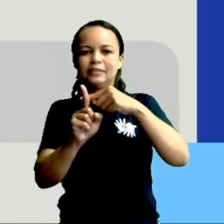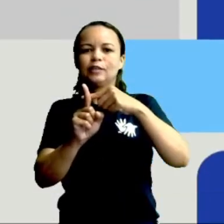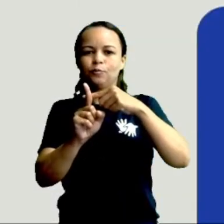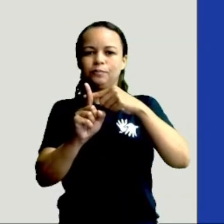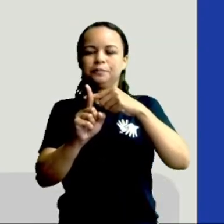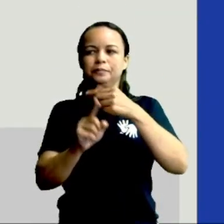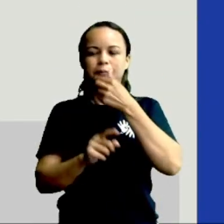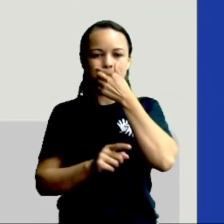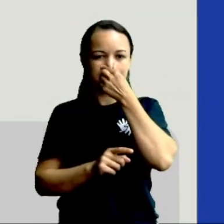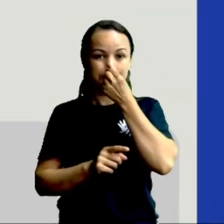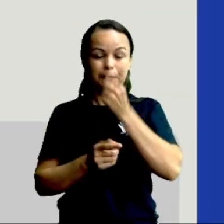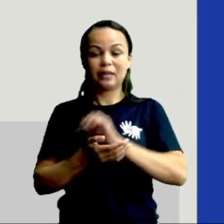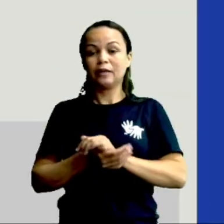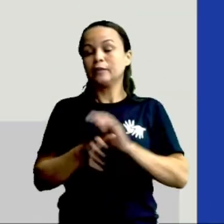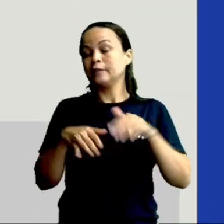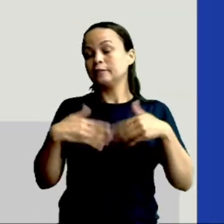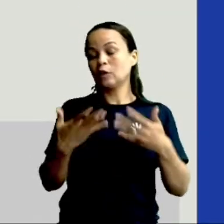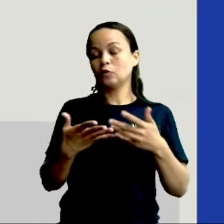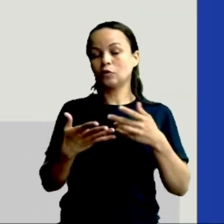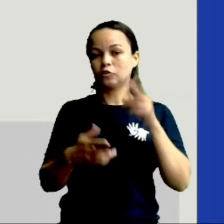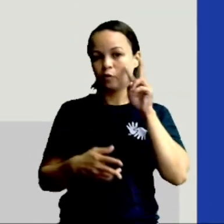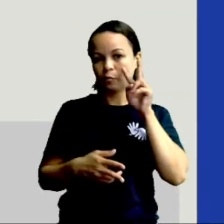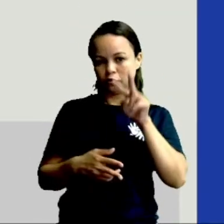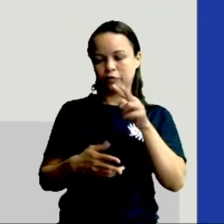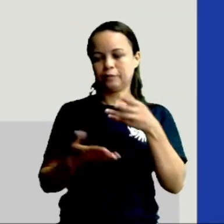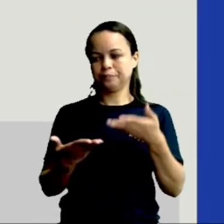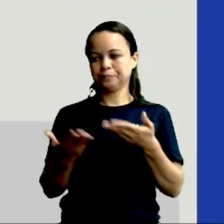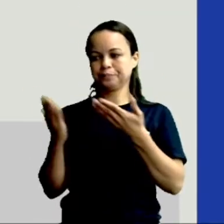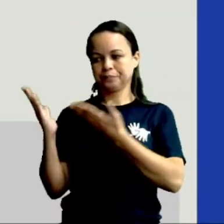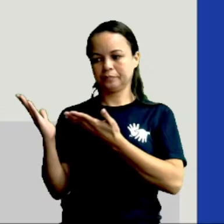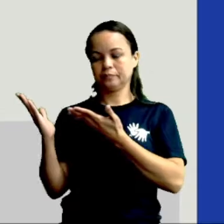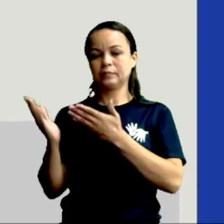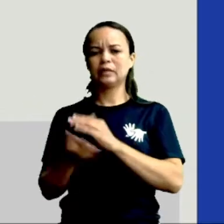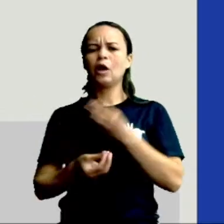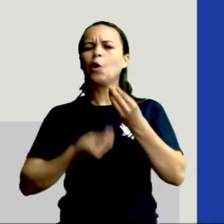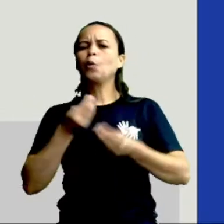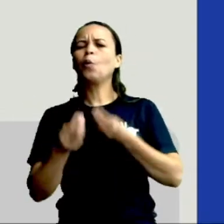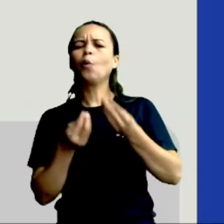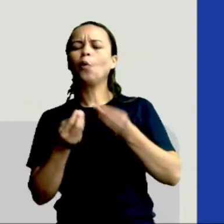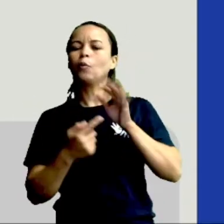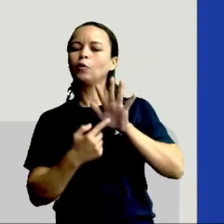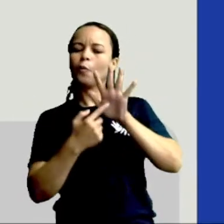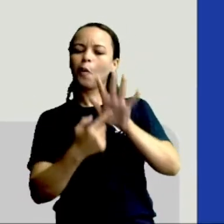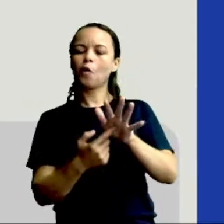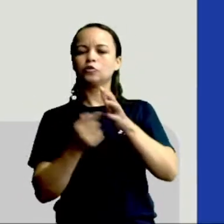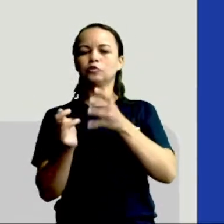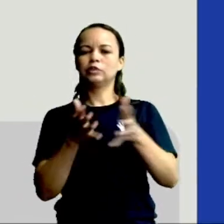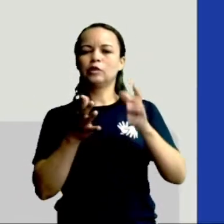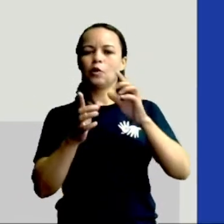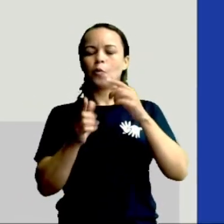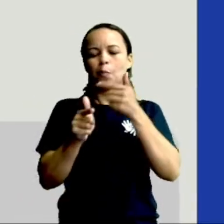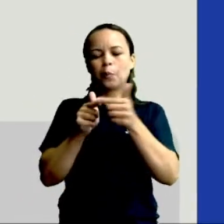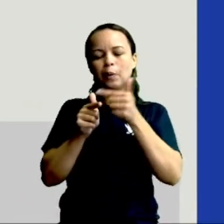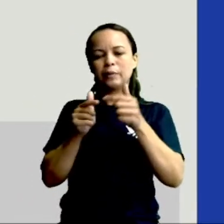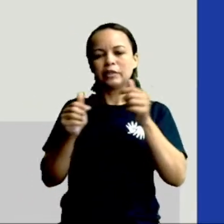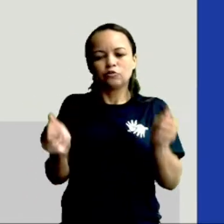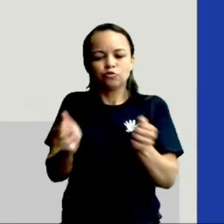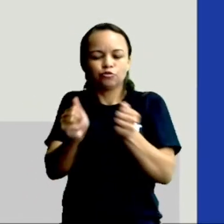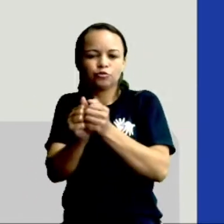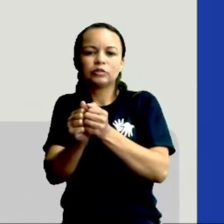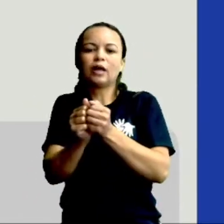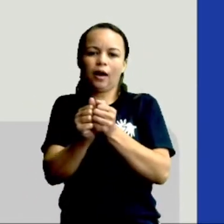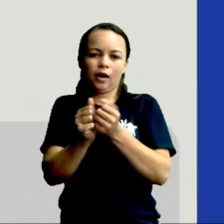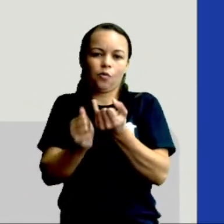adição. Então, nós vamos rever aqui como é que eu identifico um probleminha a partir da ideia de